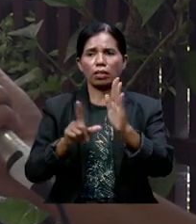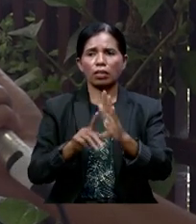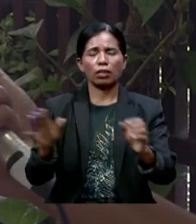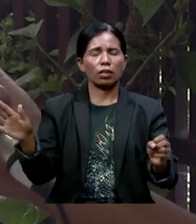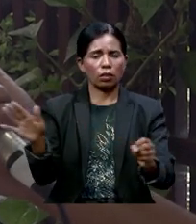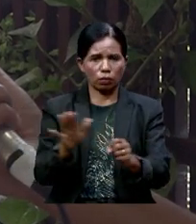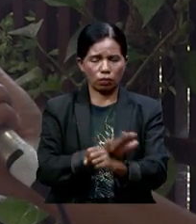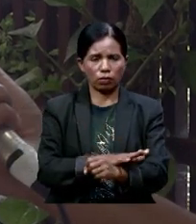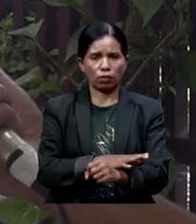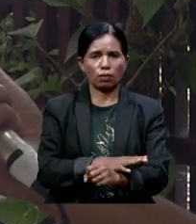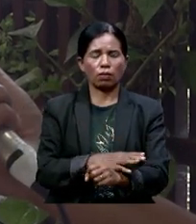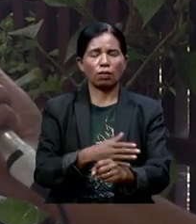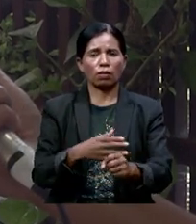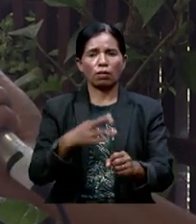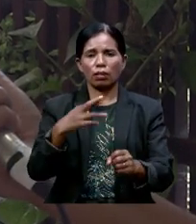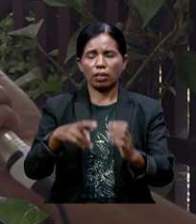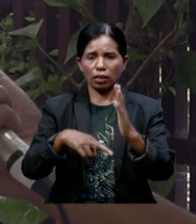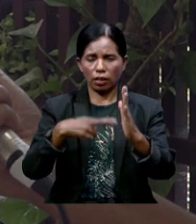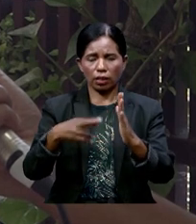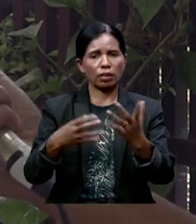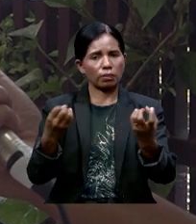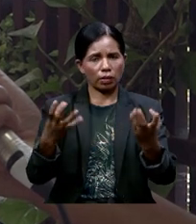critérios e depois